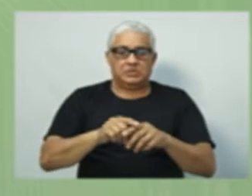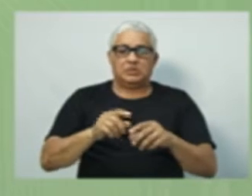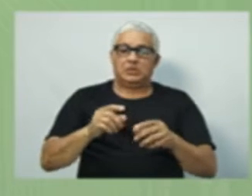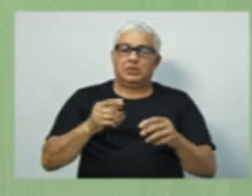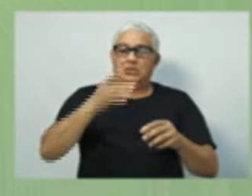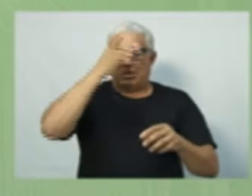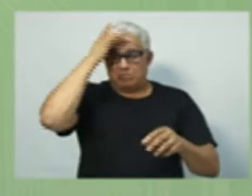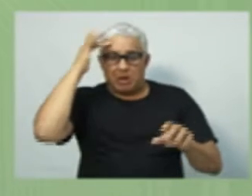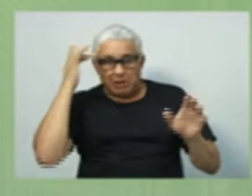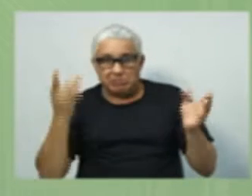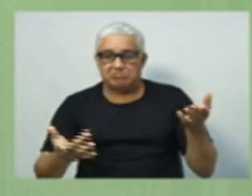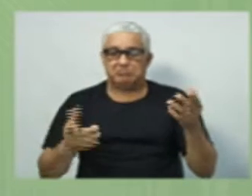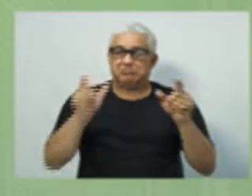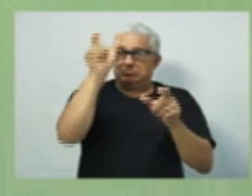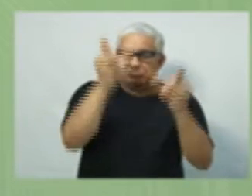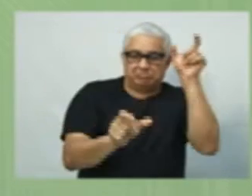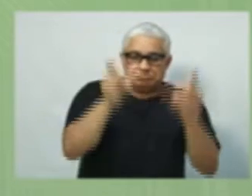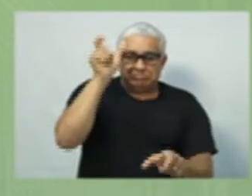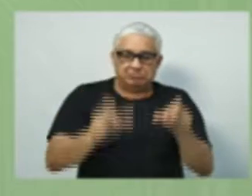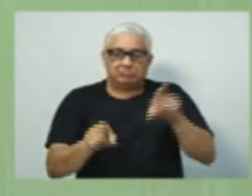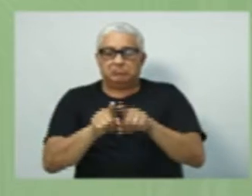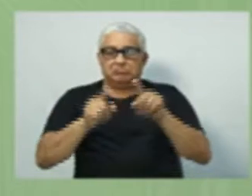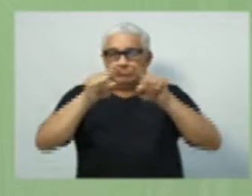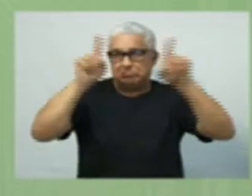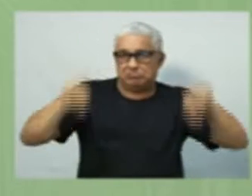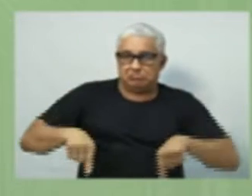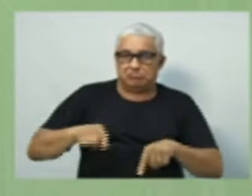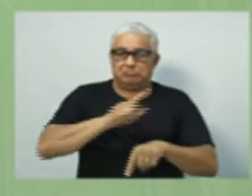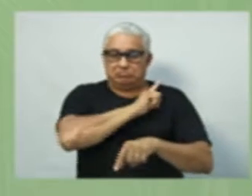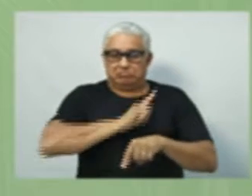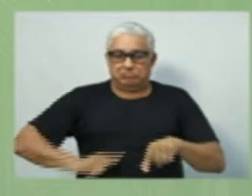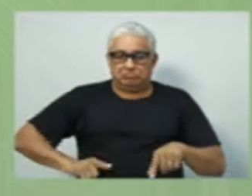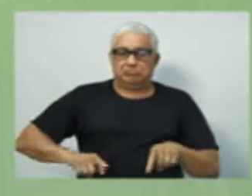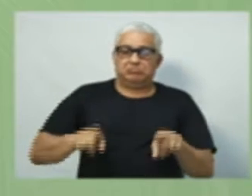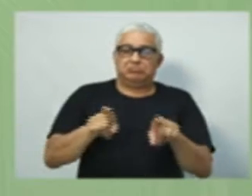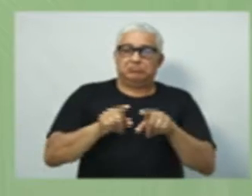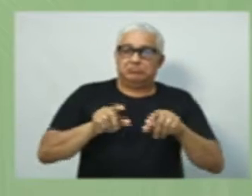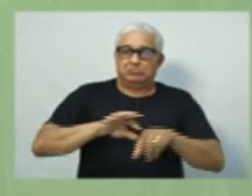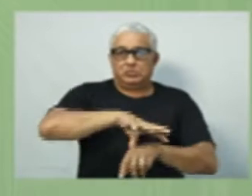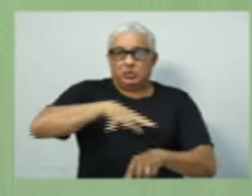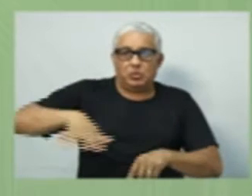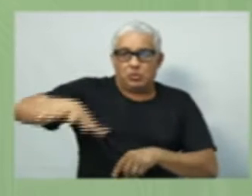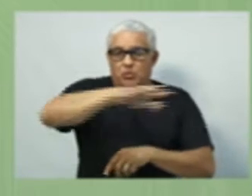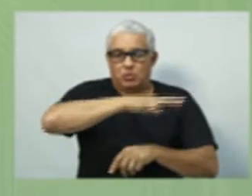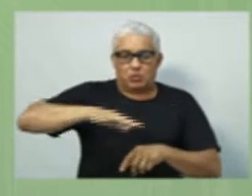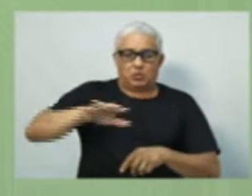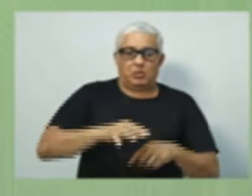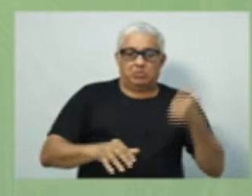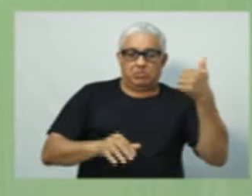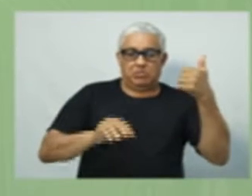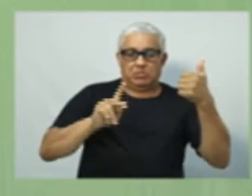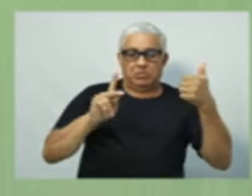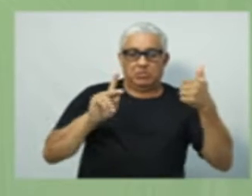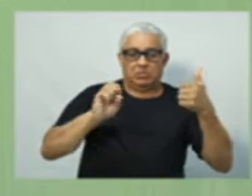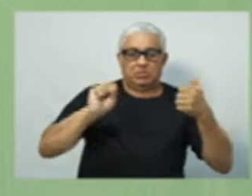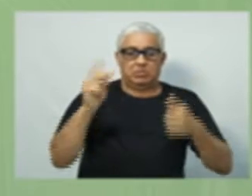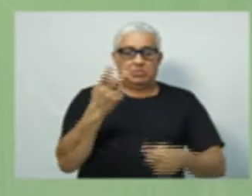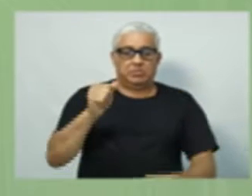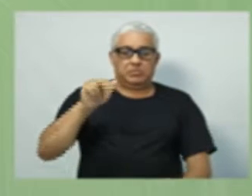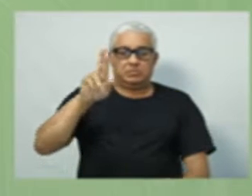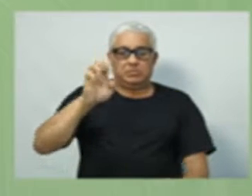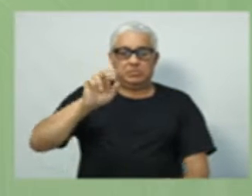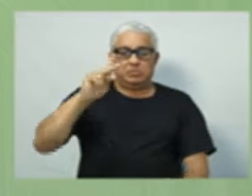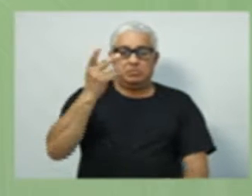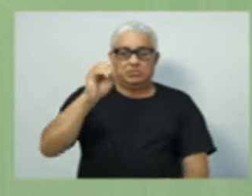correto o xerez holder são os acionistas da empresa ou seja aquelas pessoas que possui parte de uma